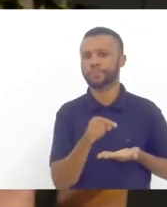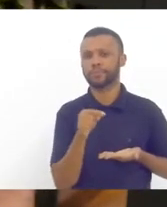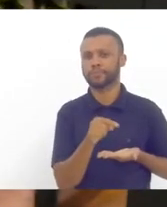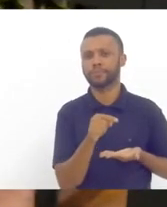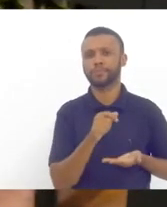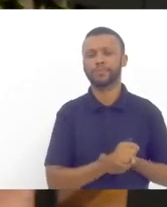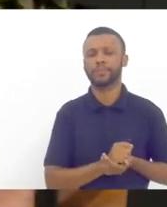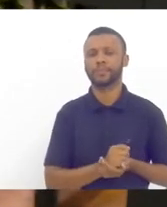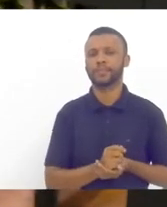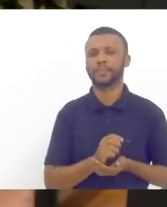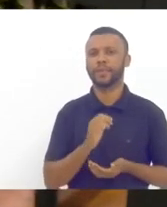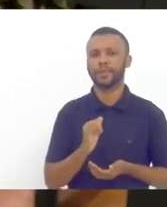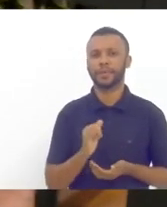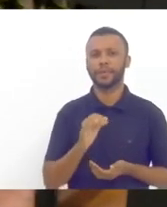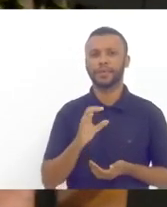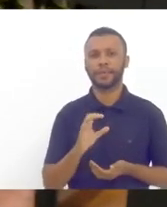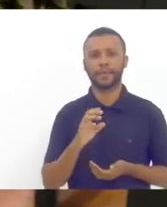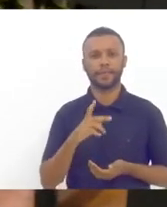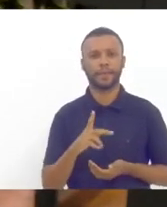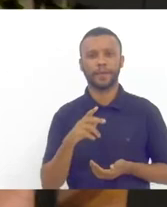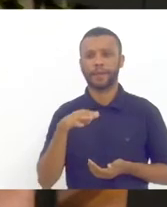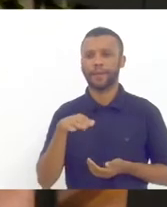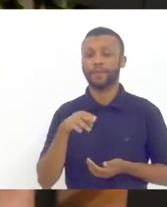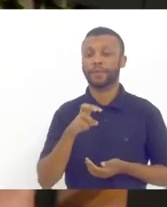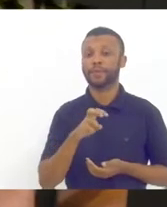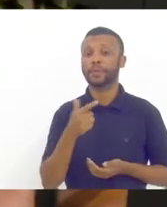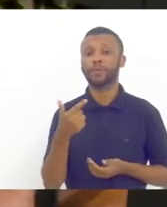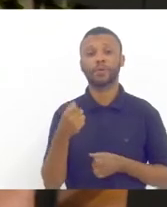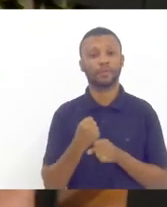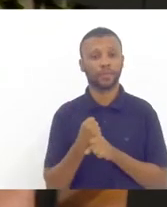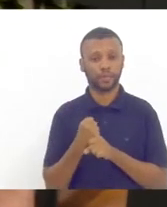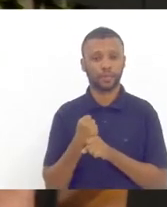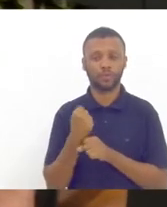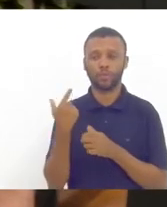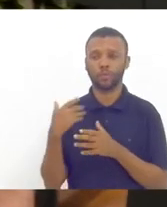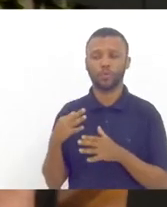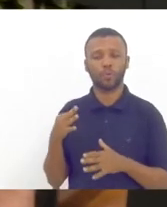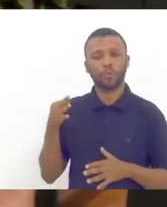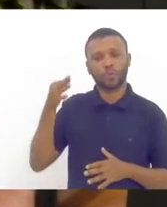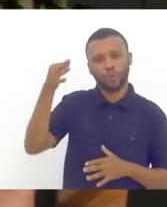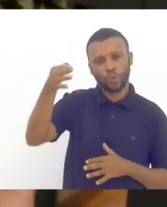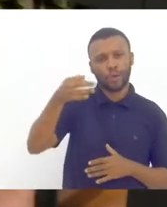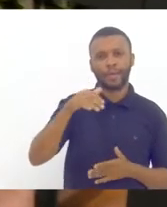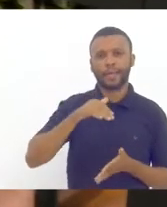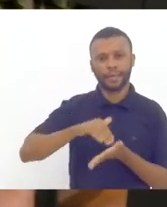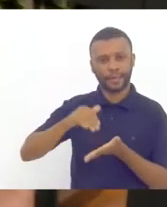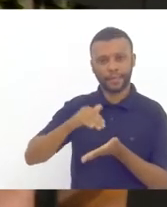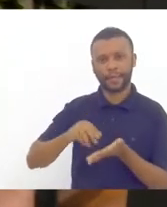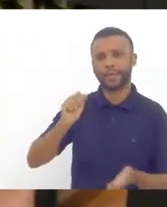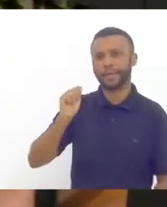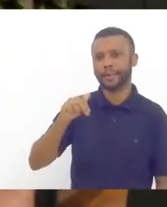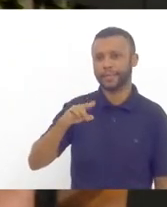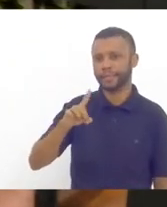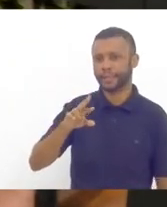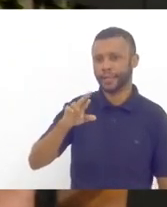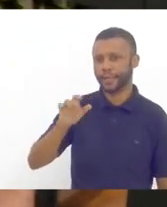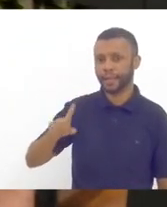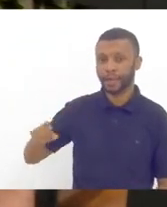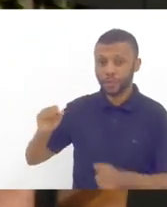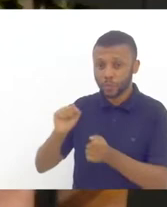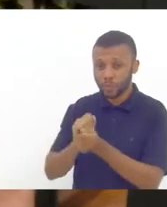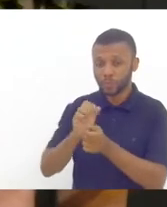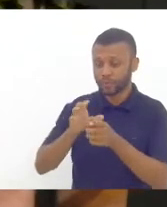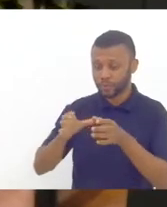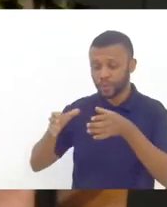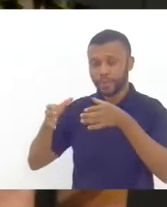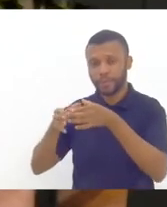do IPM em 52 anos. Certo? A secretária Andréa, a equipe da secretária Andréa realmente fez, né,